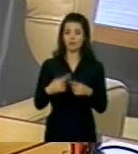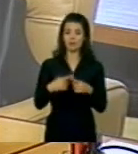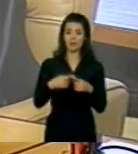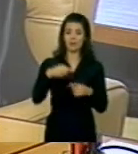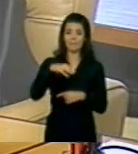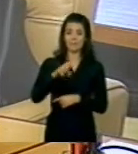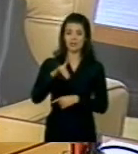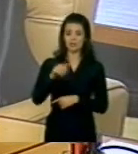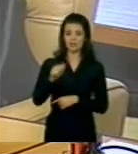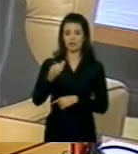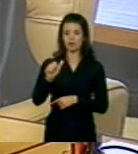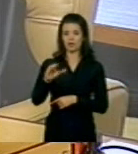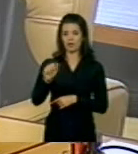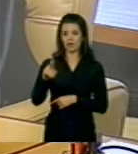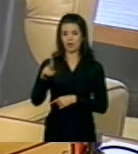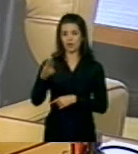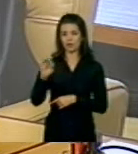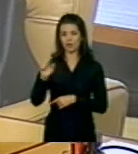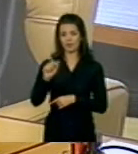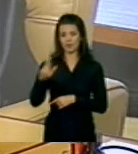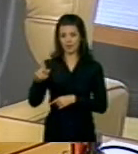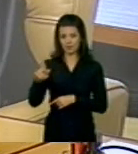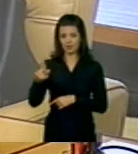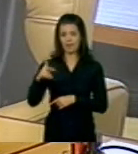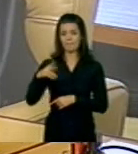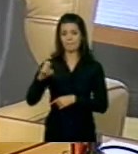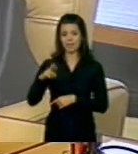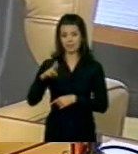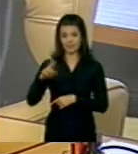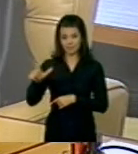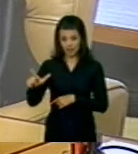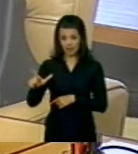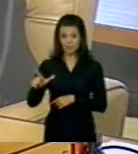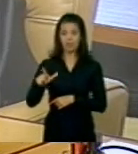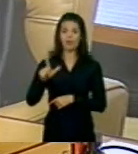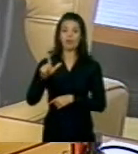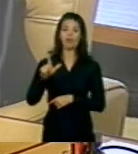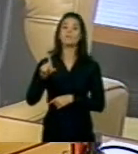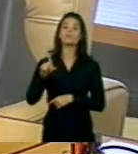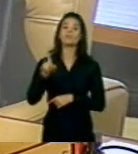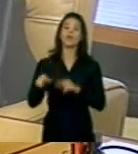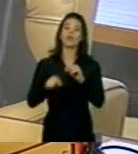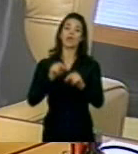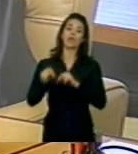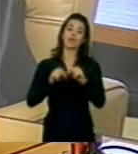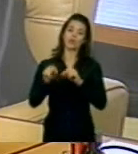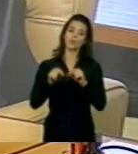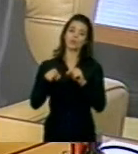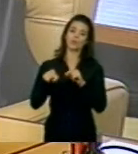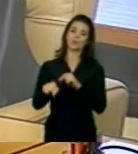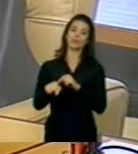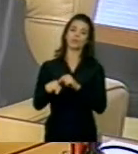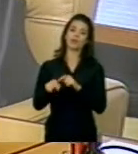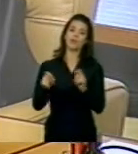cautelares penais não visam apenas a tutela do processo penal. Como literalmente descrito, podem